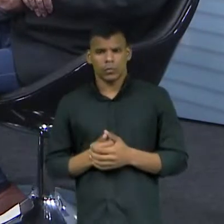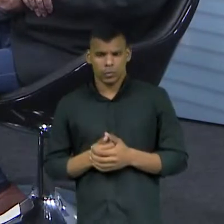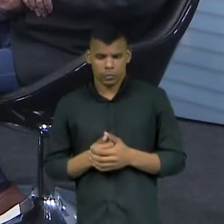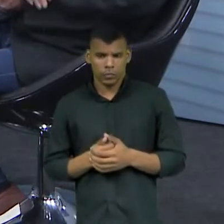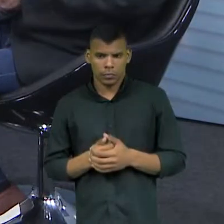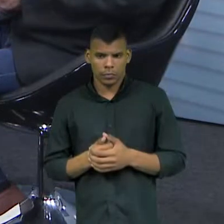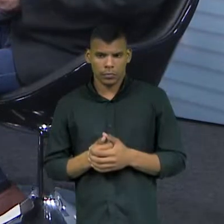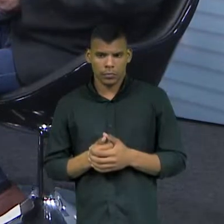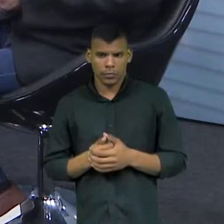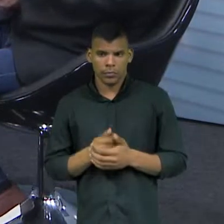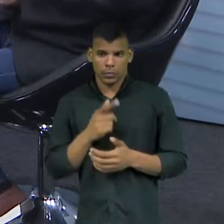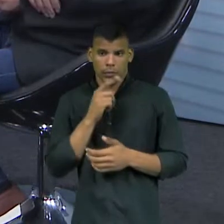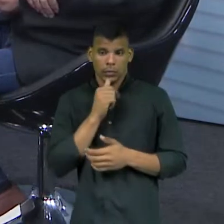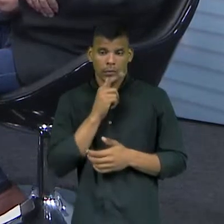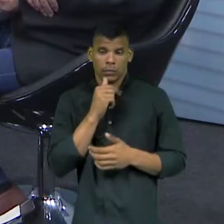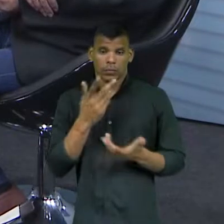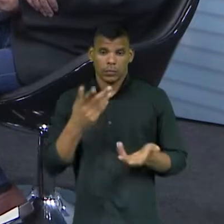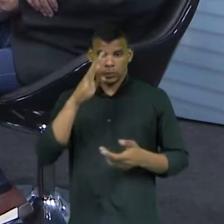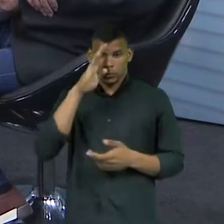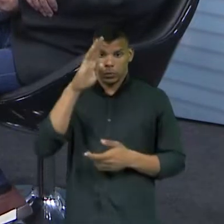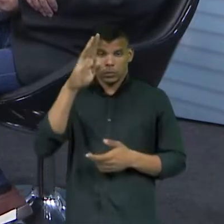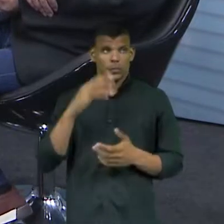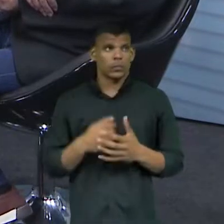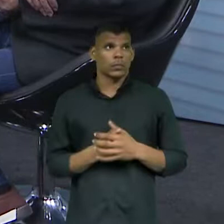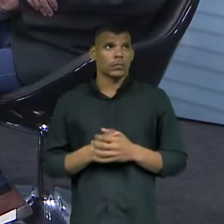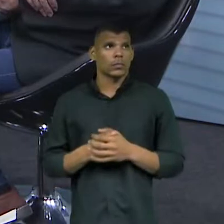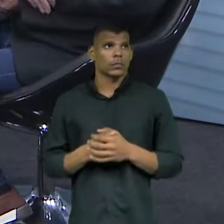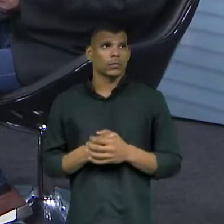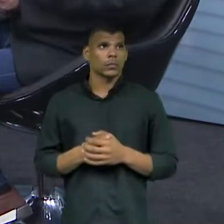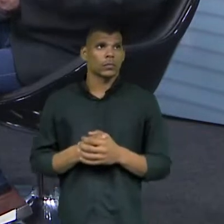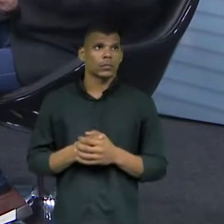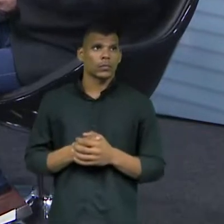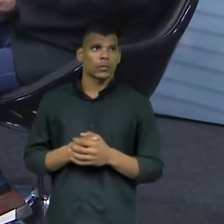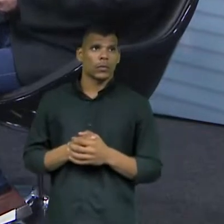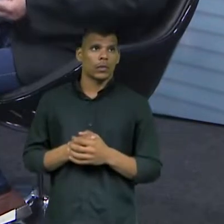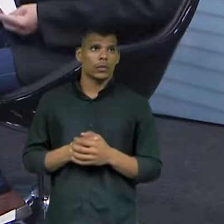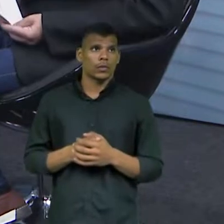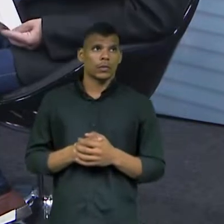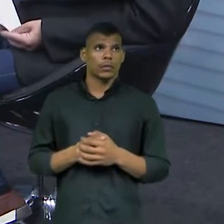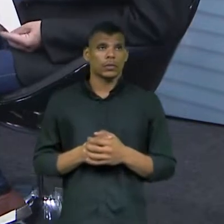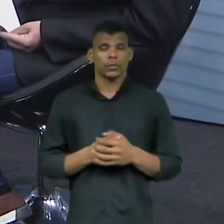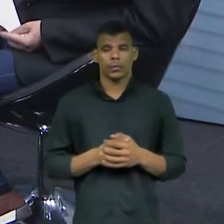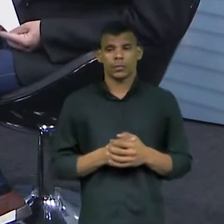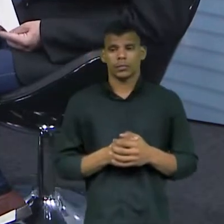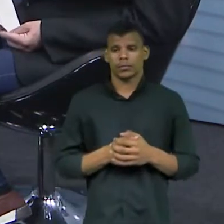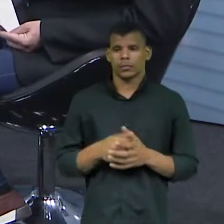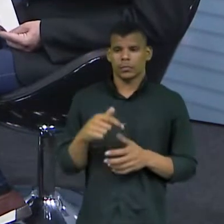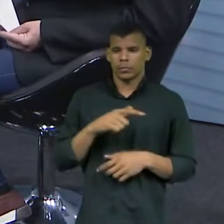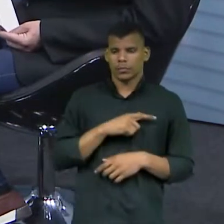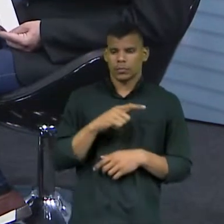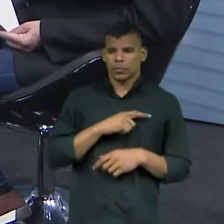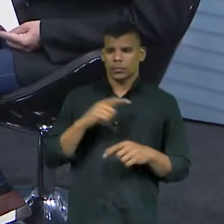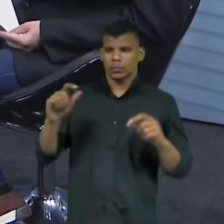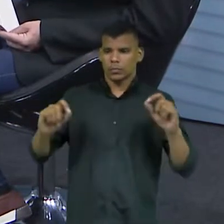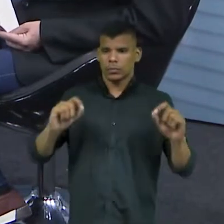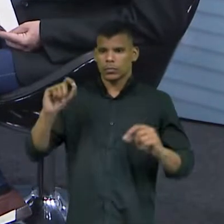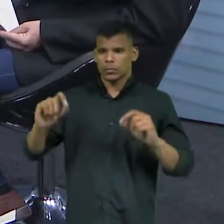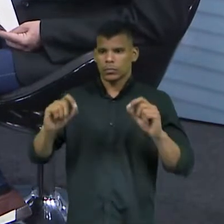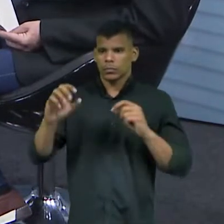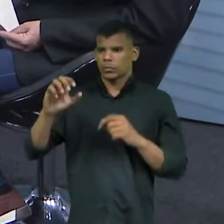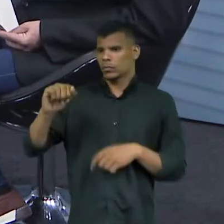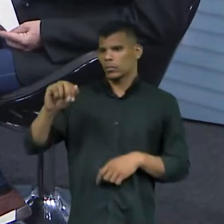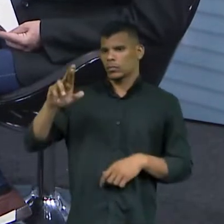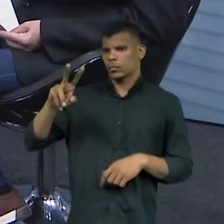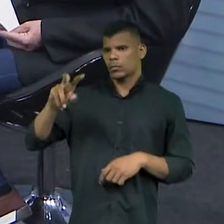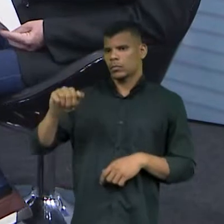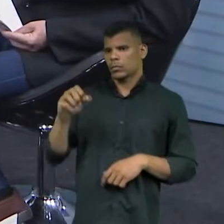é da água, né? Hidrelétrica, né? E temos ainda a carvão, né? Que a